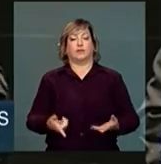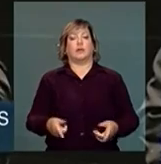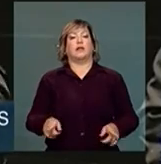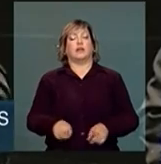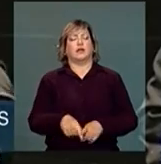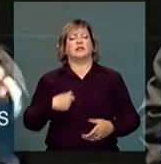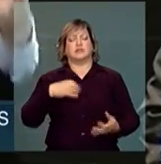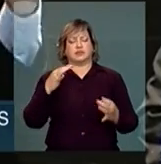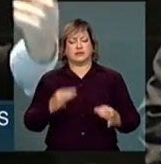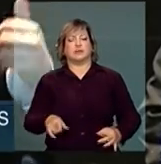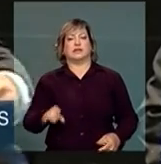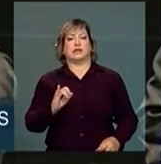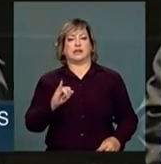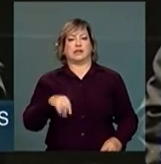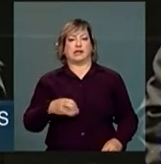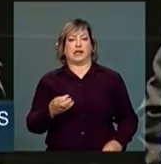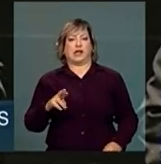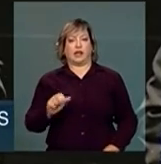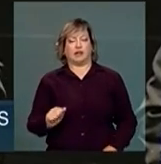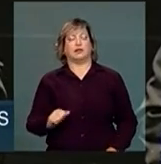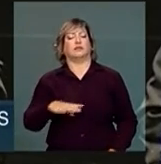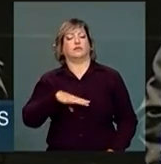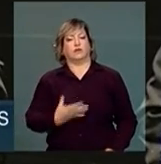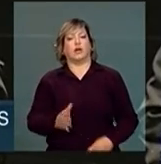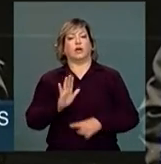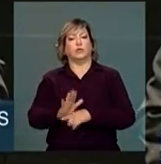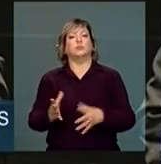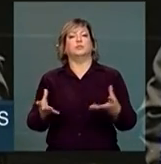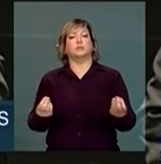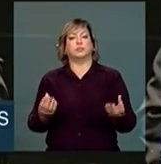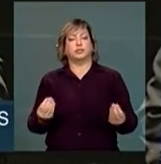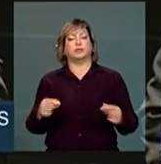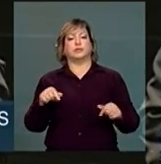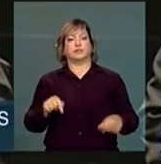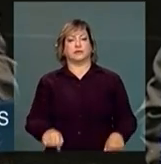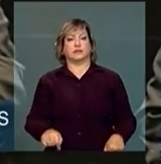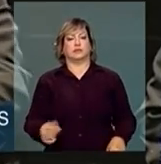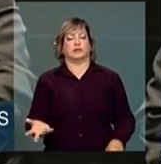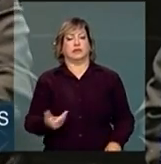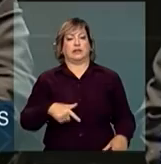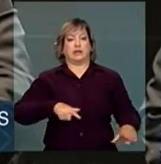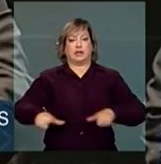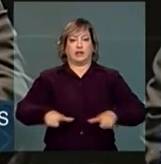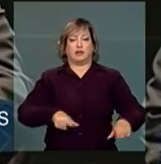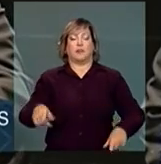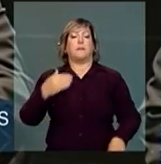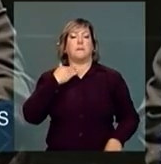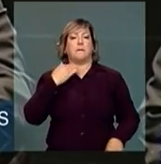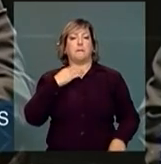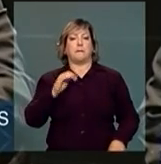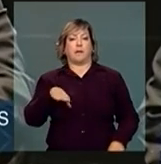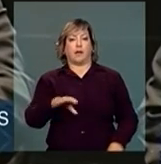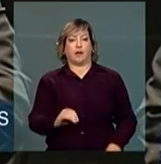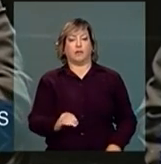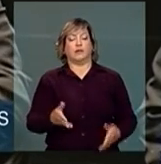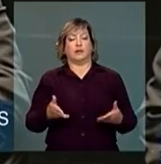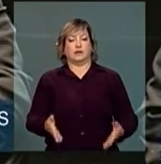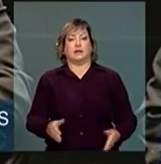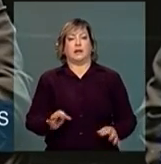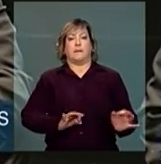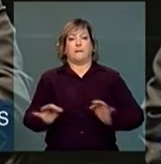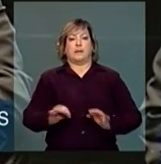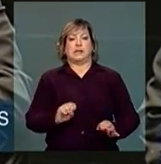colaborando e muito com esse grande desafio e esse grande compromisso que foi assumido aqui pelo banco nesse plano